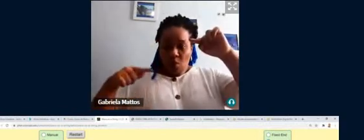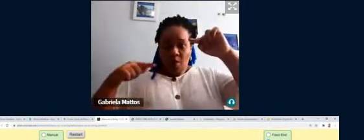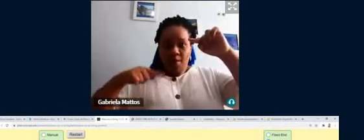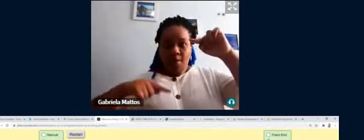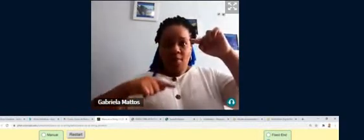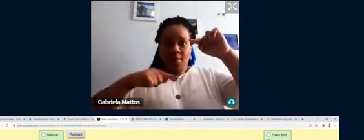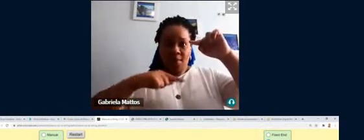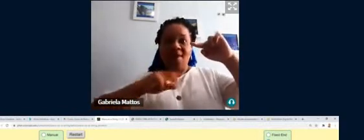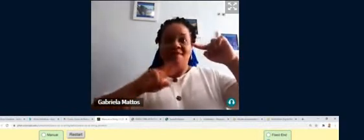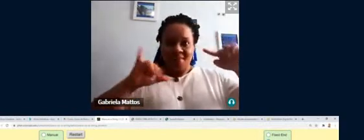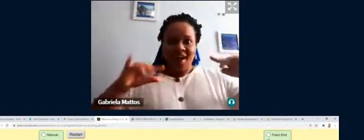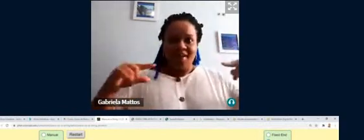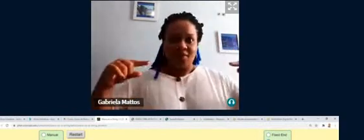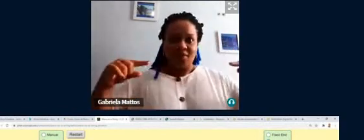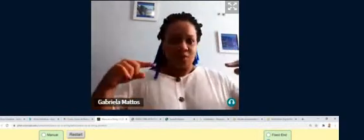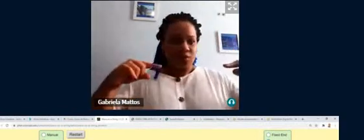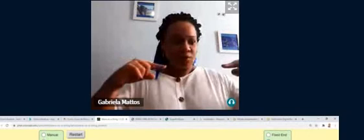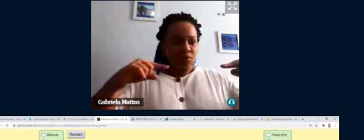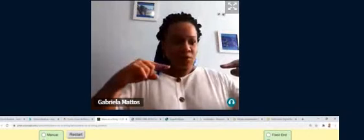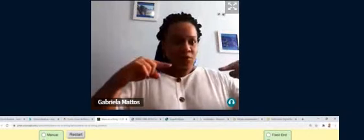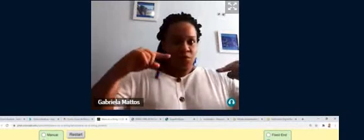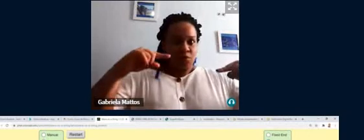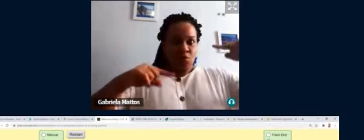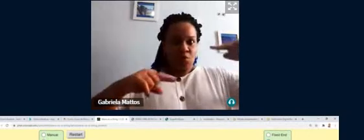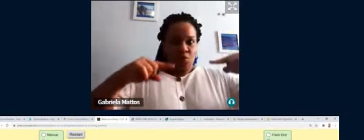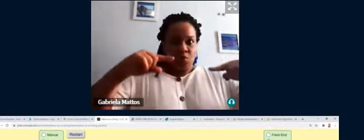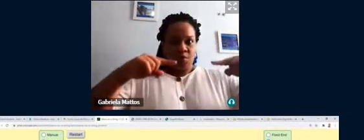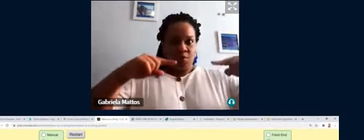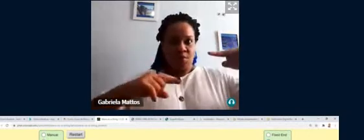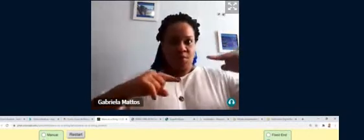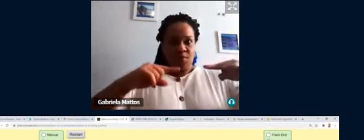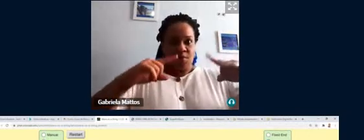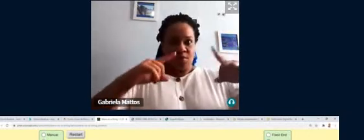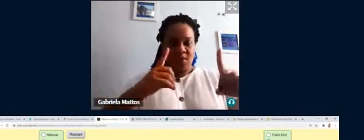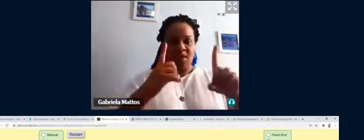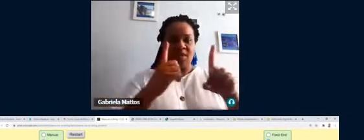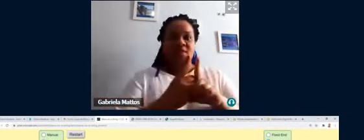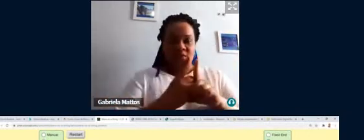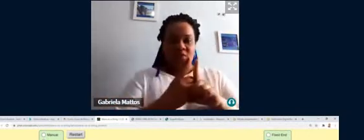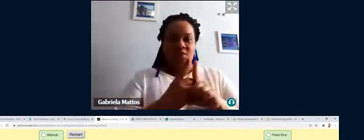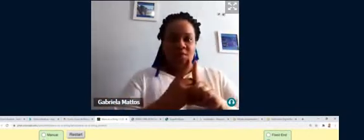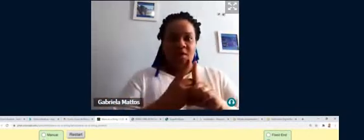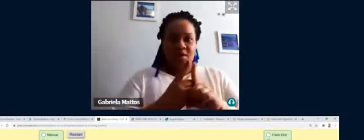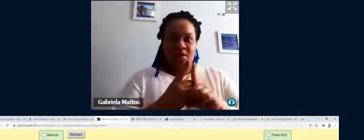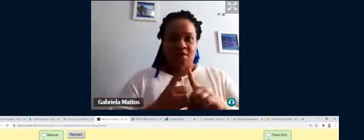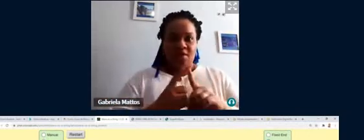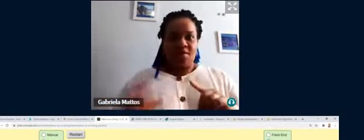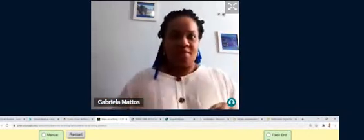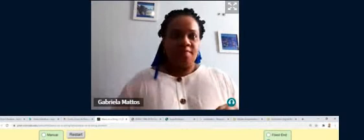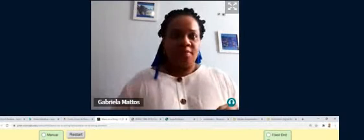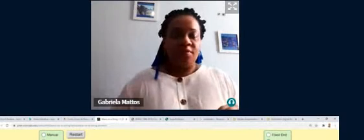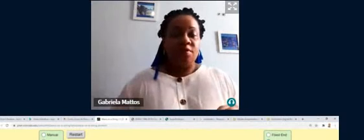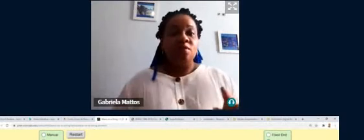Eles vão se encontrar e, como estão com fase invertida, interferência destrutiva. Eles continuam como se nada